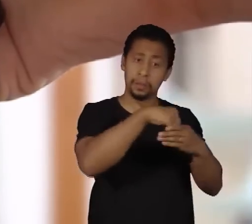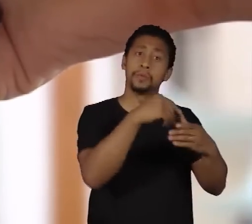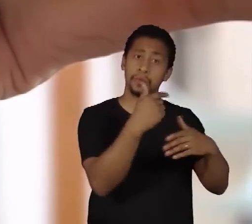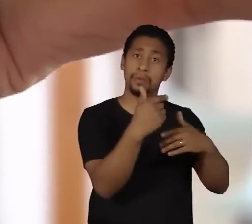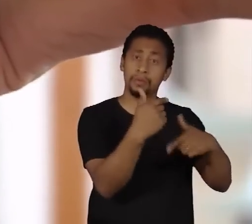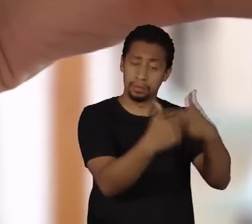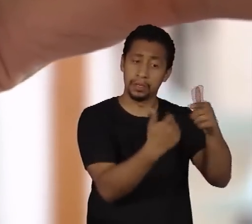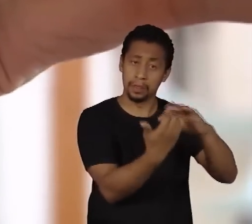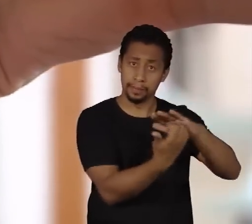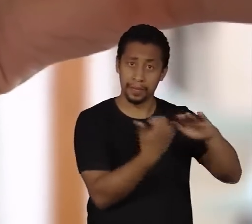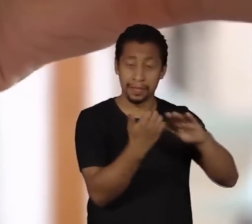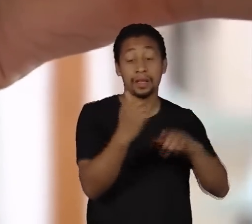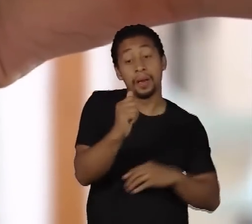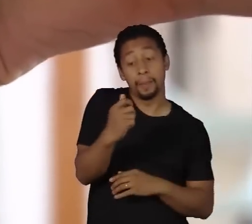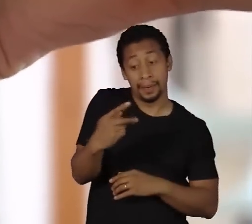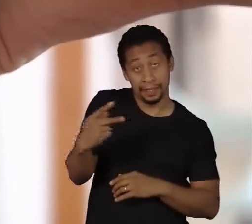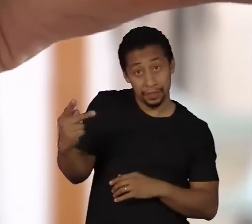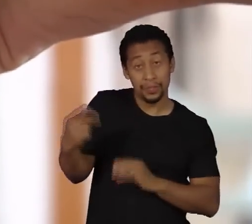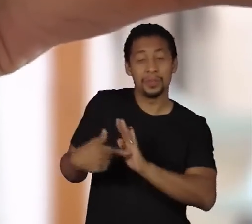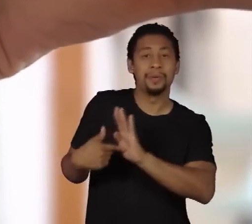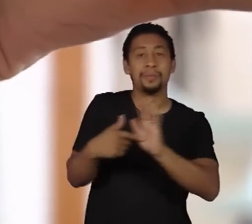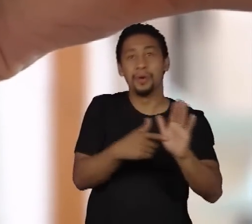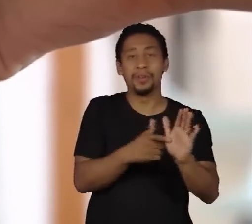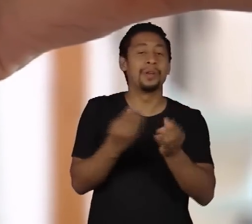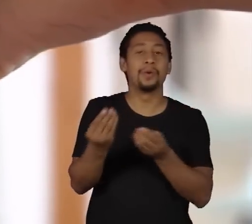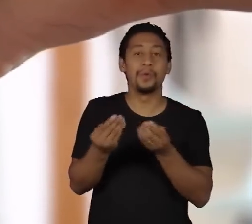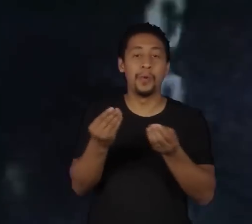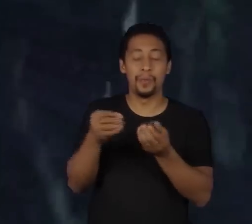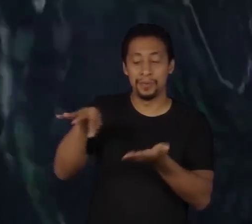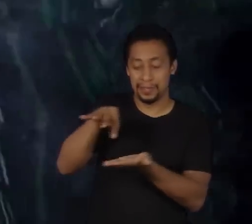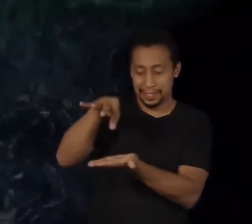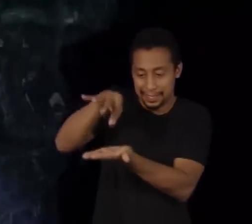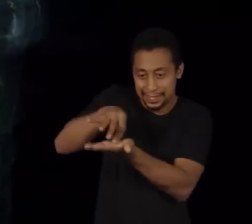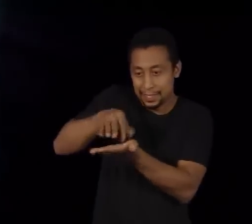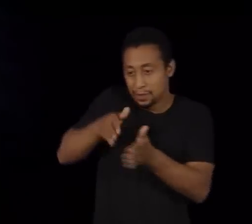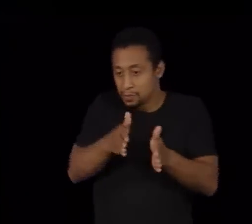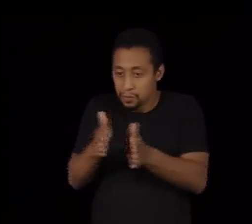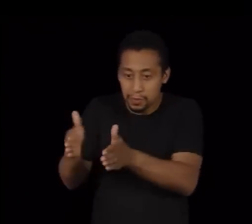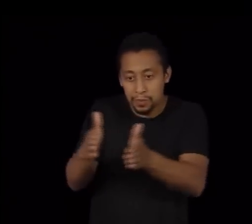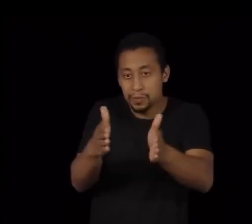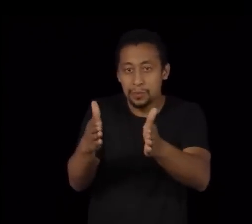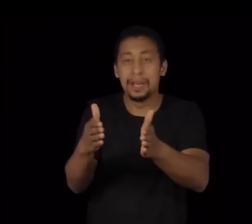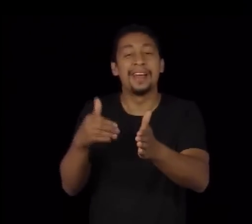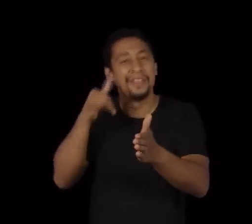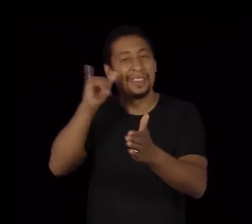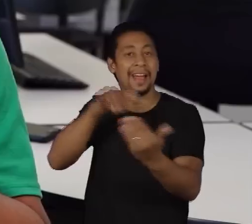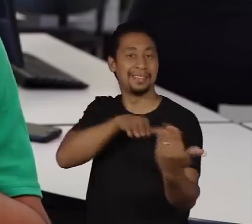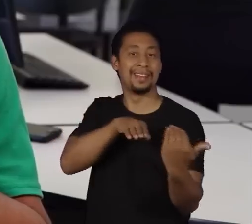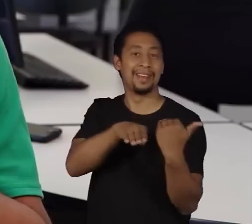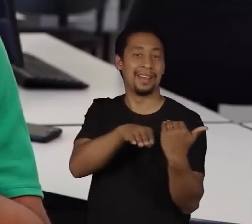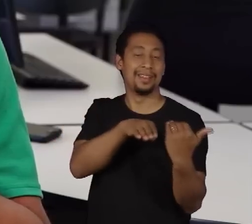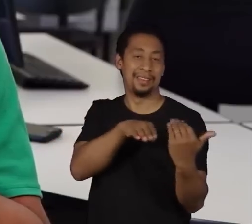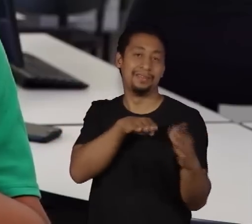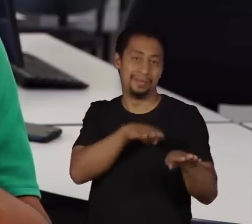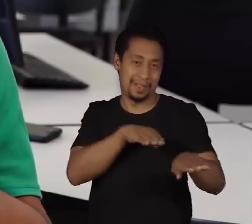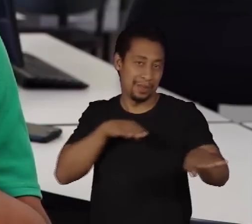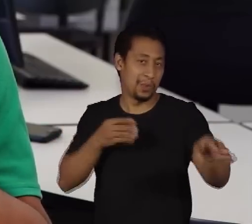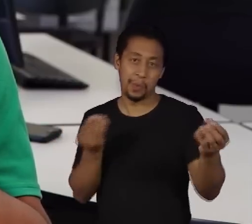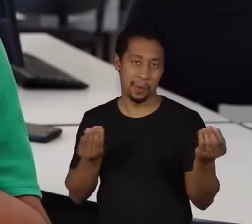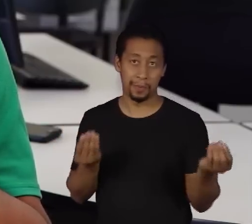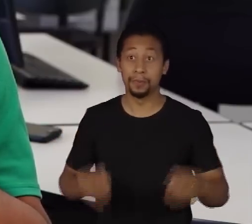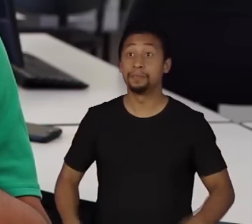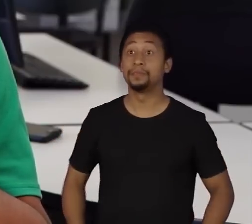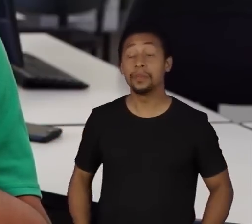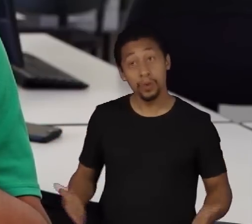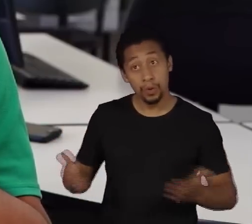nos aplicativos que indicam caminhos para fugir do trânsito. Tem inteligências artificiais hoje que estão definindo se você vai ter crédito ou